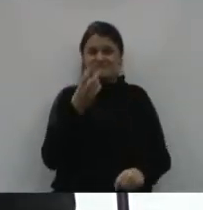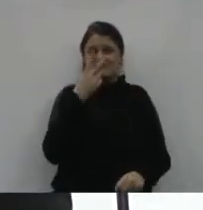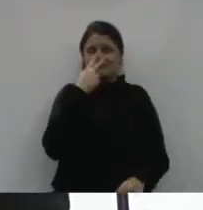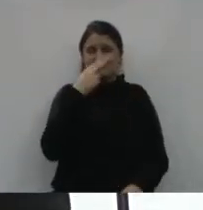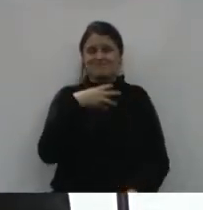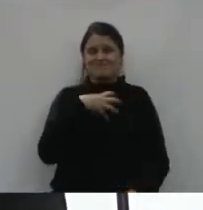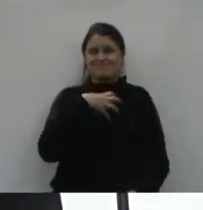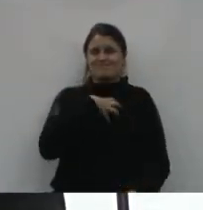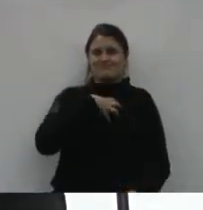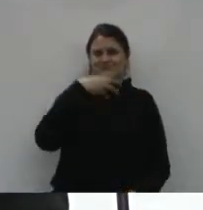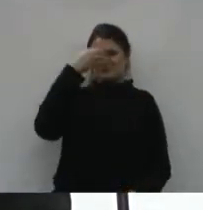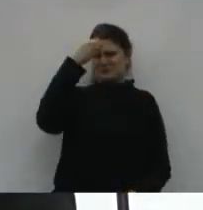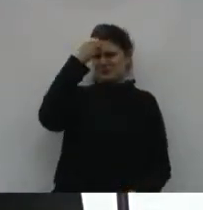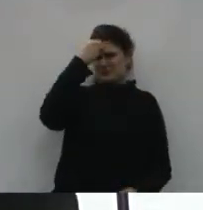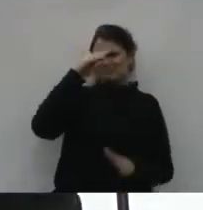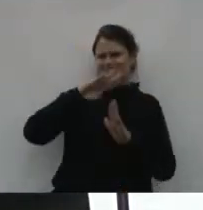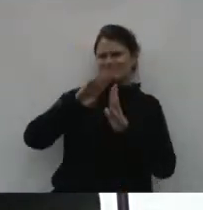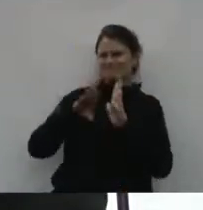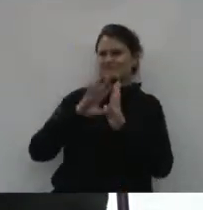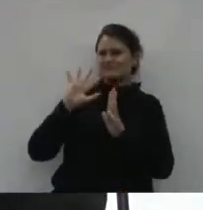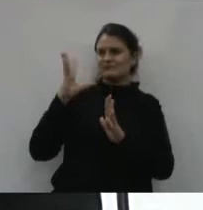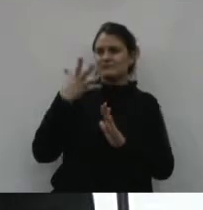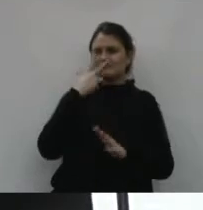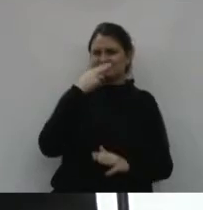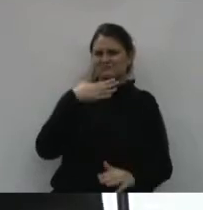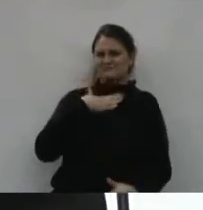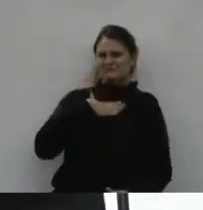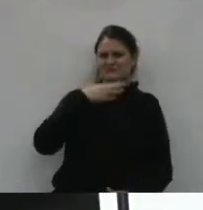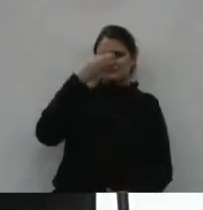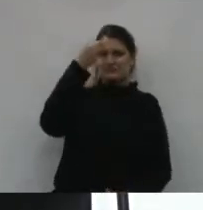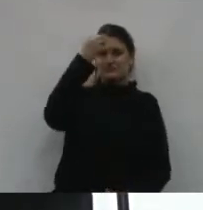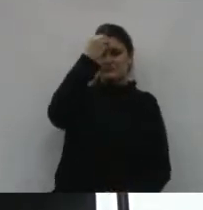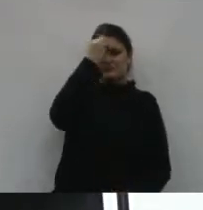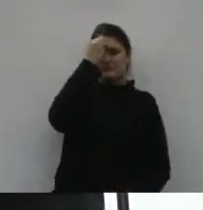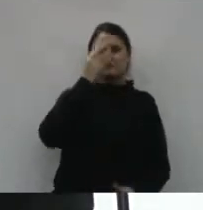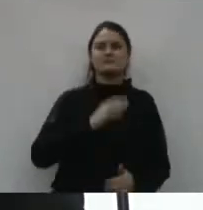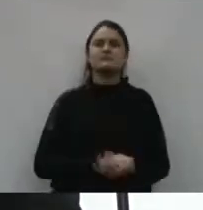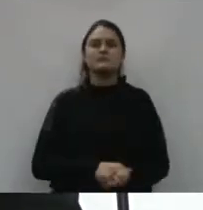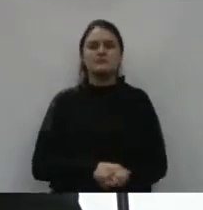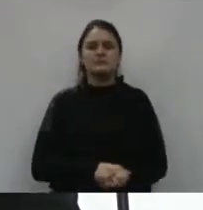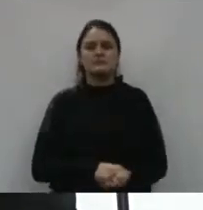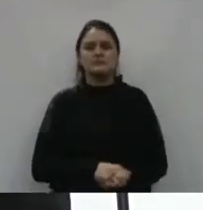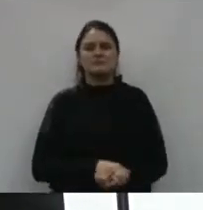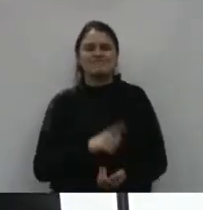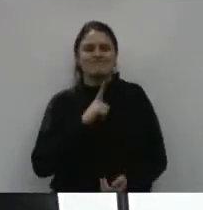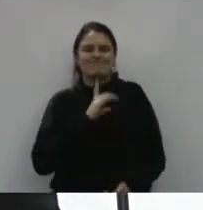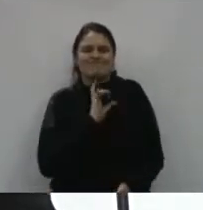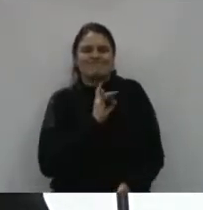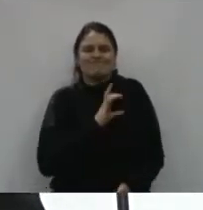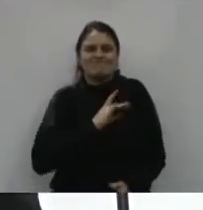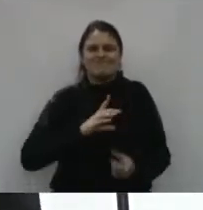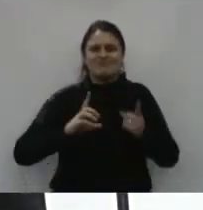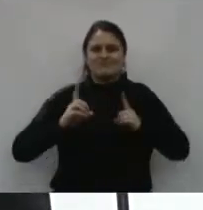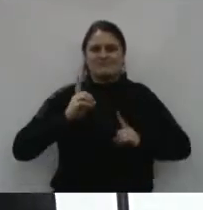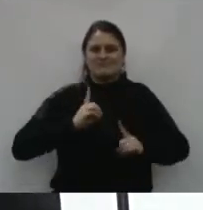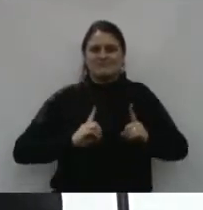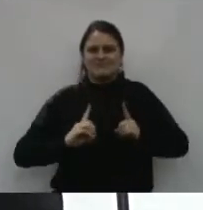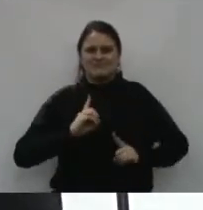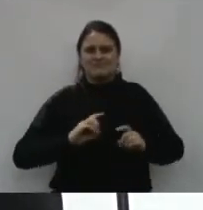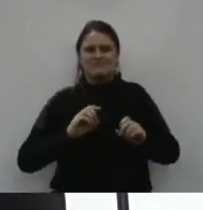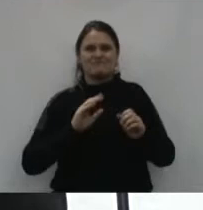culpabilização tipo tudo o que acontece ao redor dela acha que a culpa dela fobias depressão